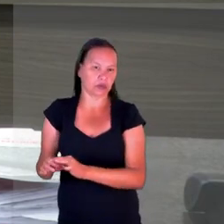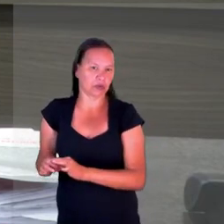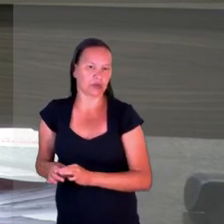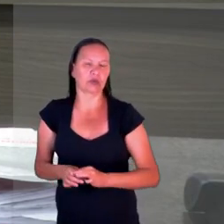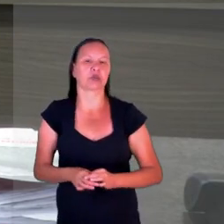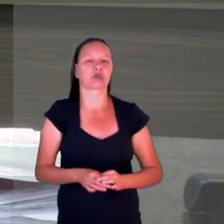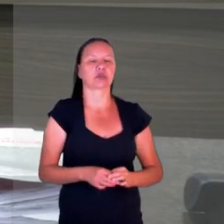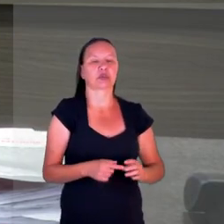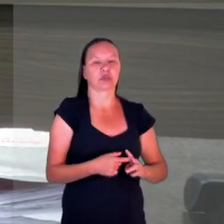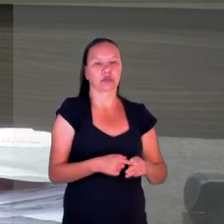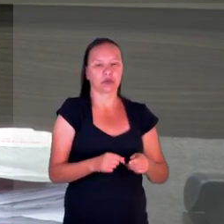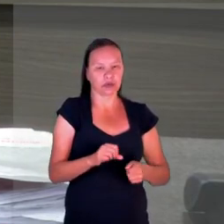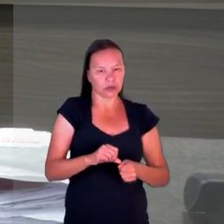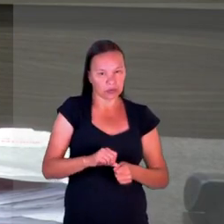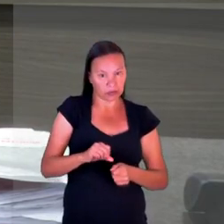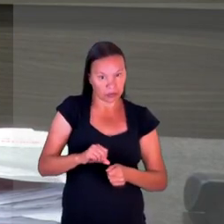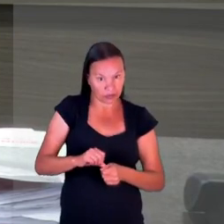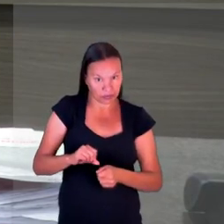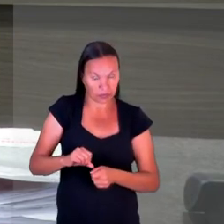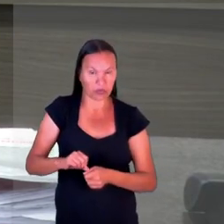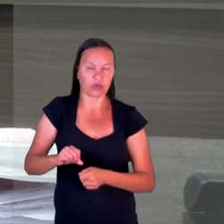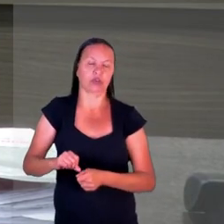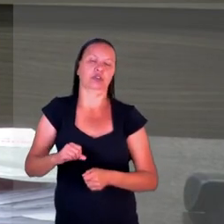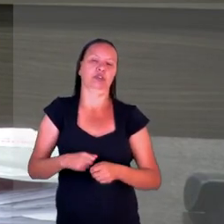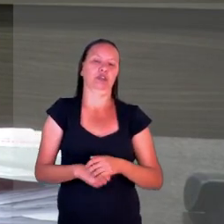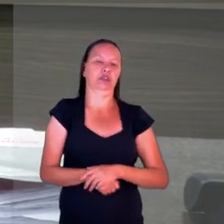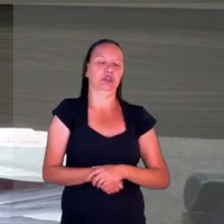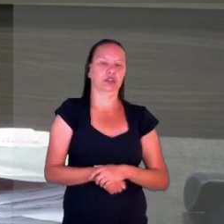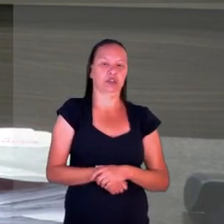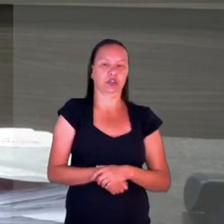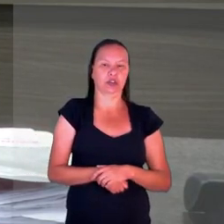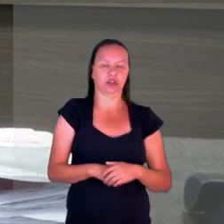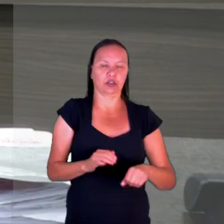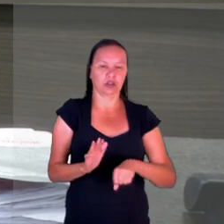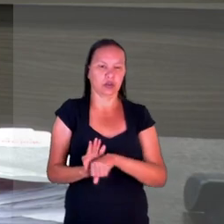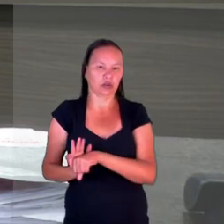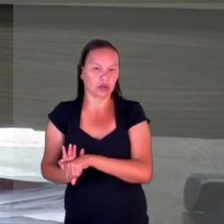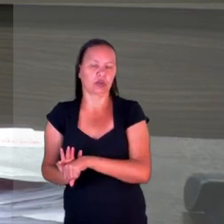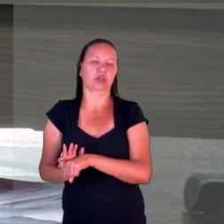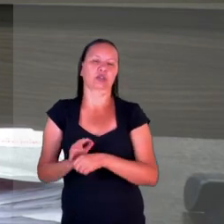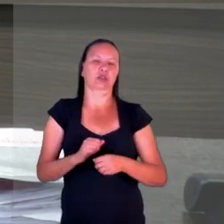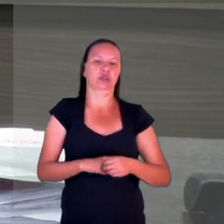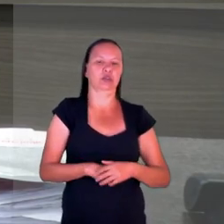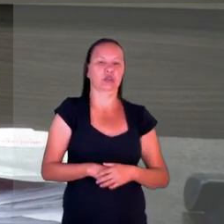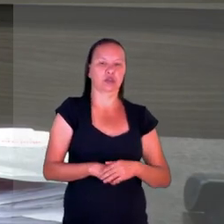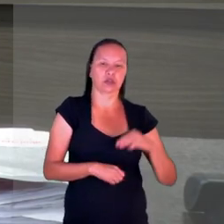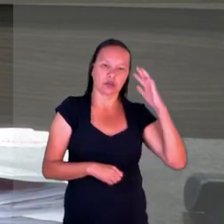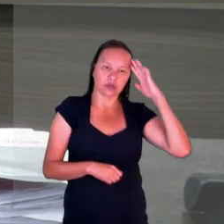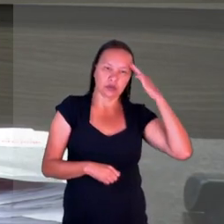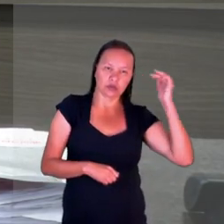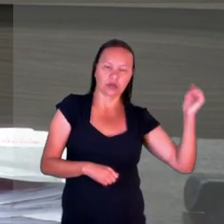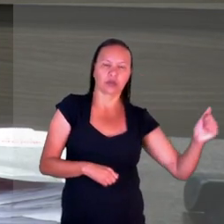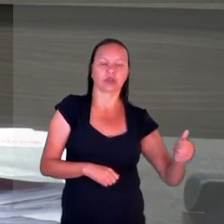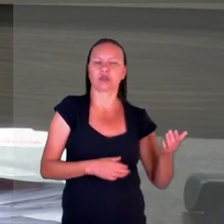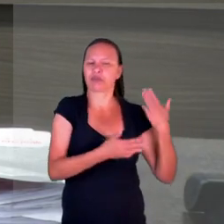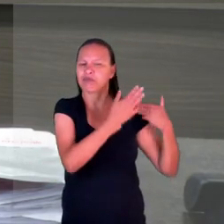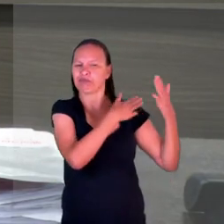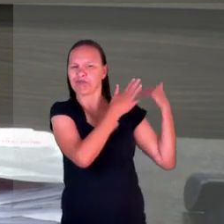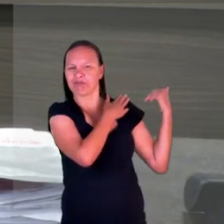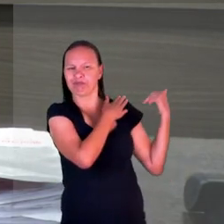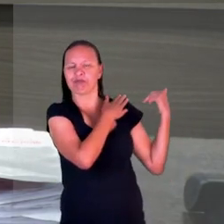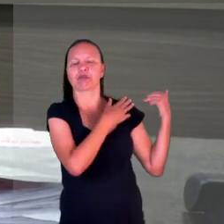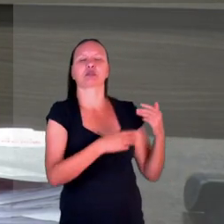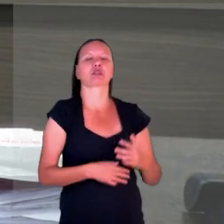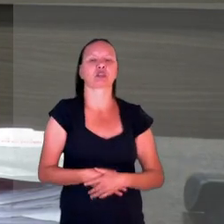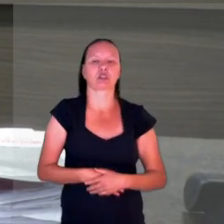executados independentemente de de processos de de tutela de processos de conhecimento anteriores então